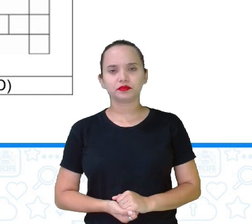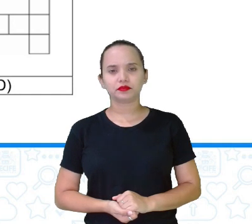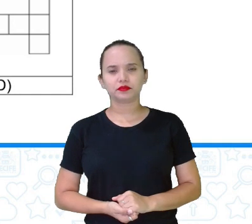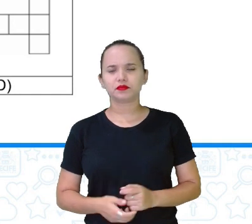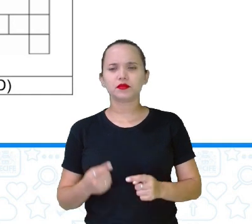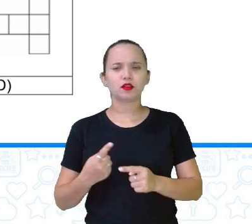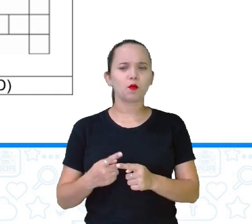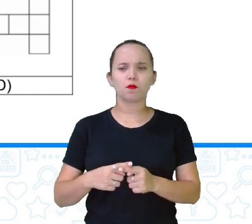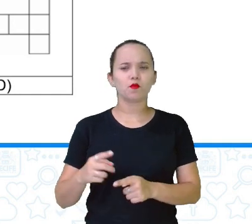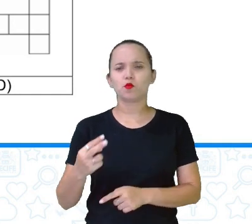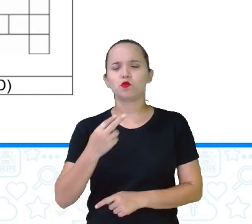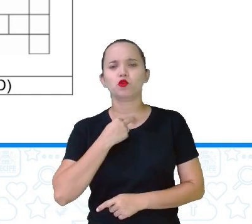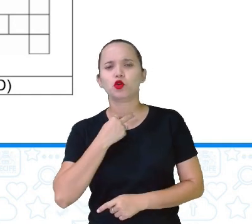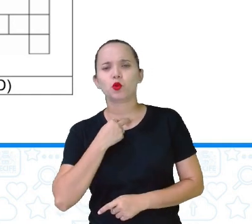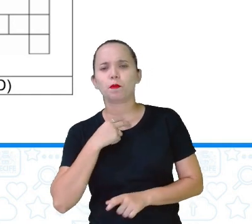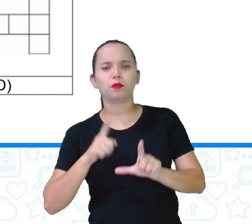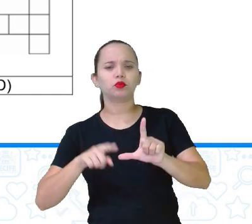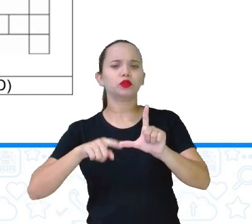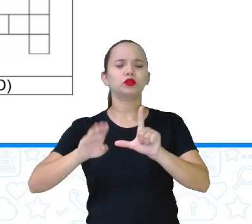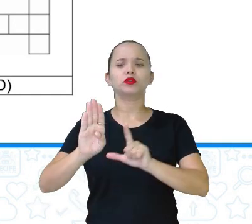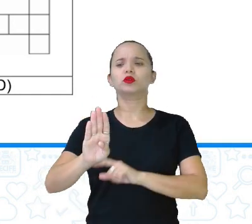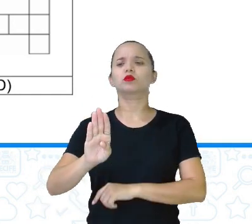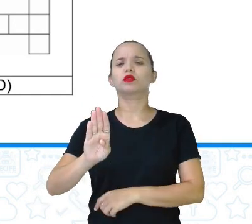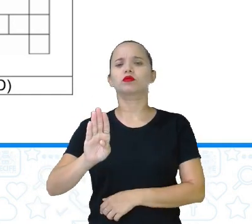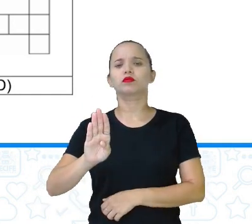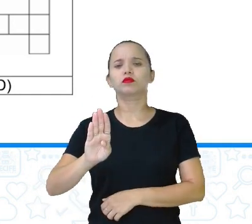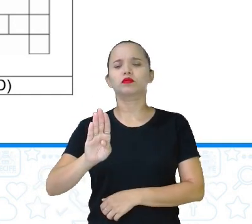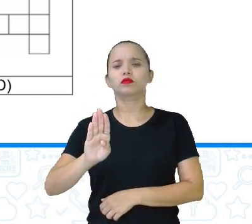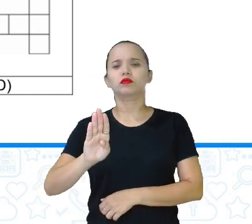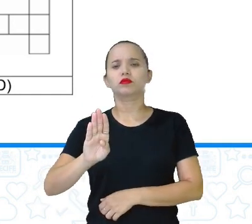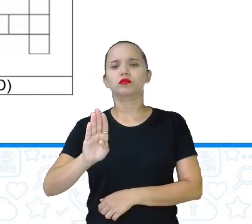Por que não poderia ser a letra B?